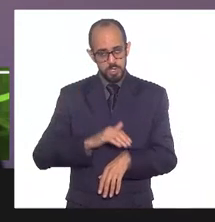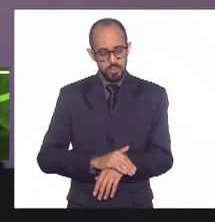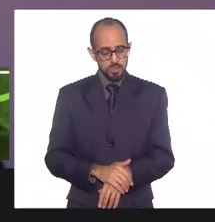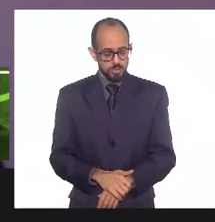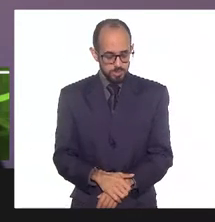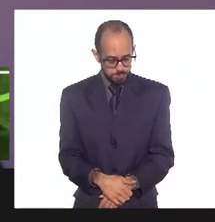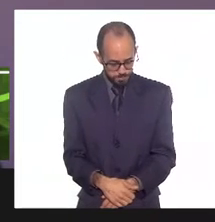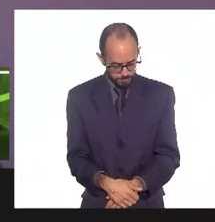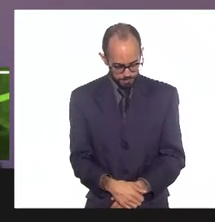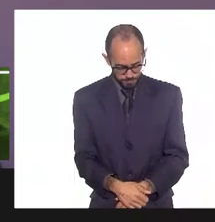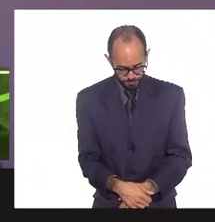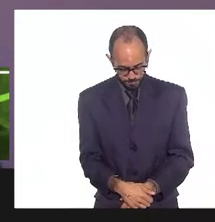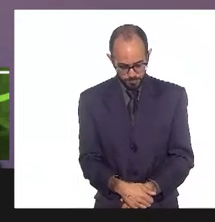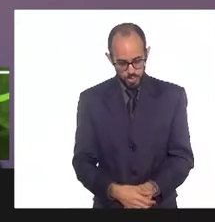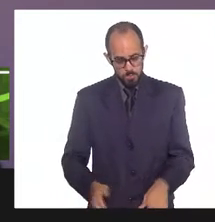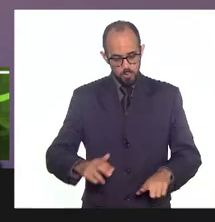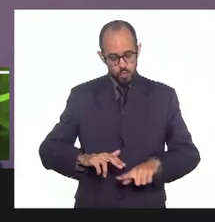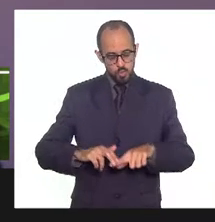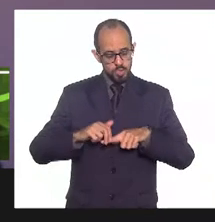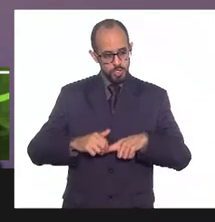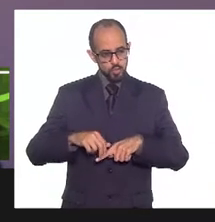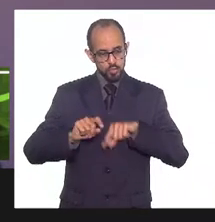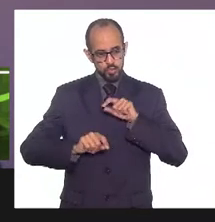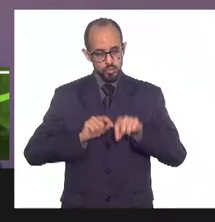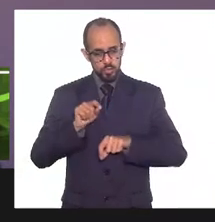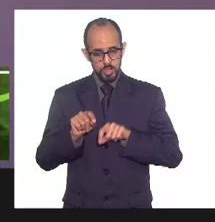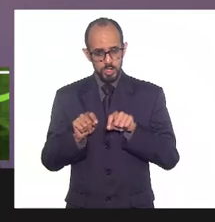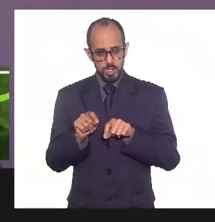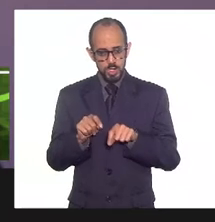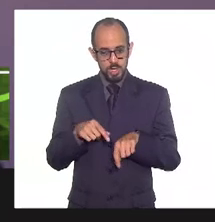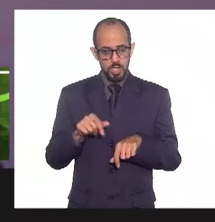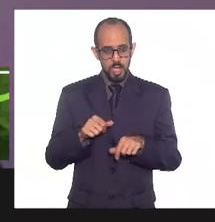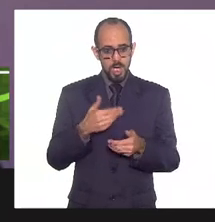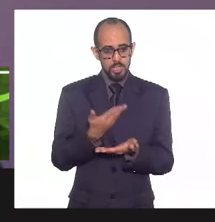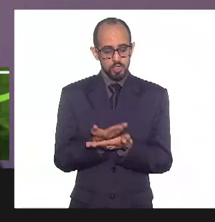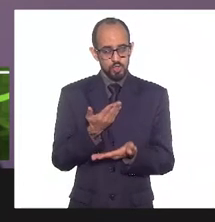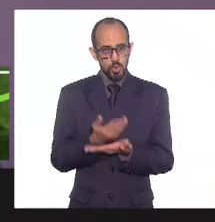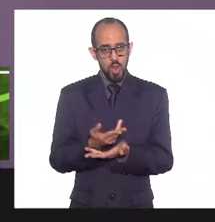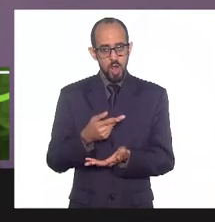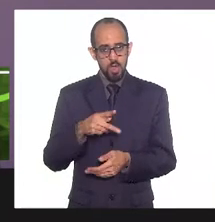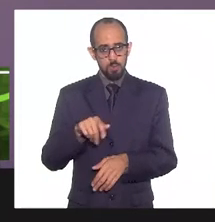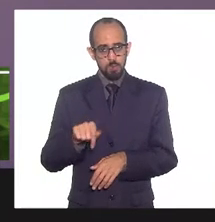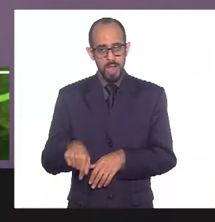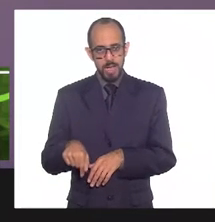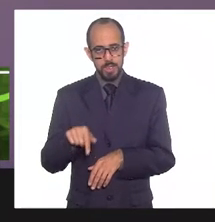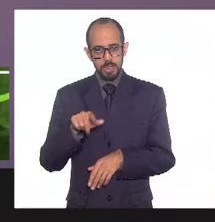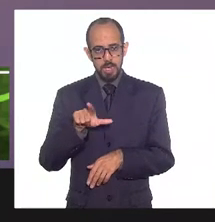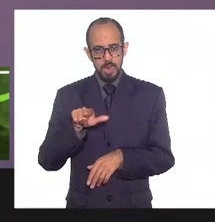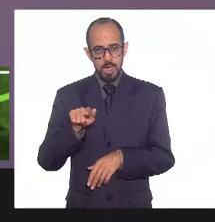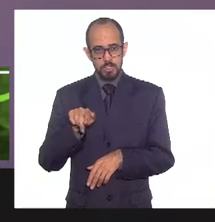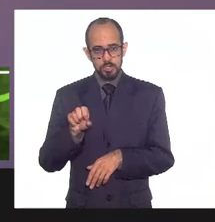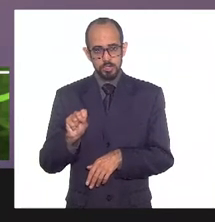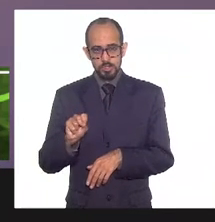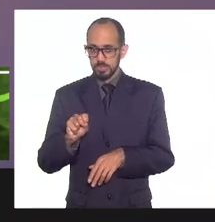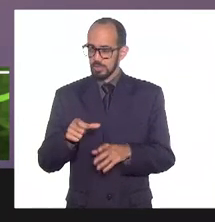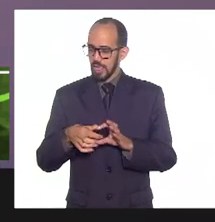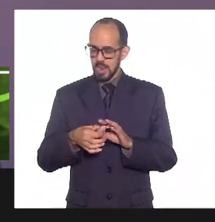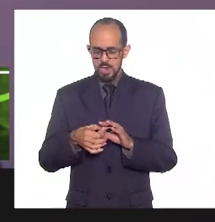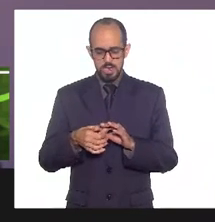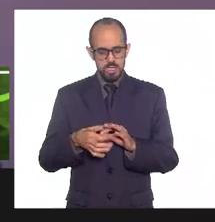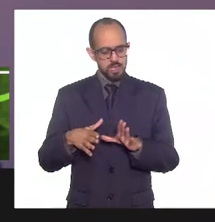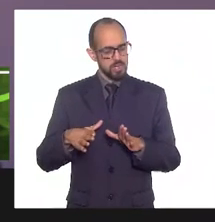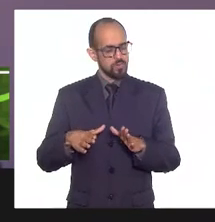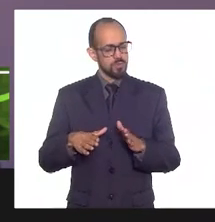esse motivo coloco a escola de artes visuais de Barclays totalmente à disposição da construção dessa escola da cultura porque